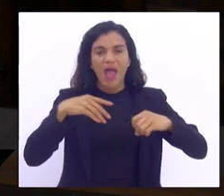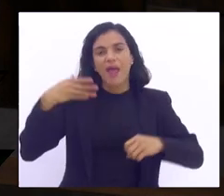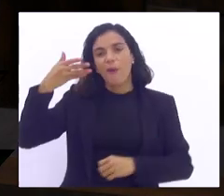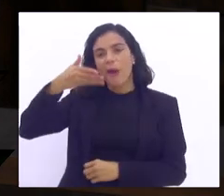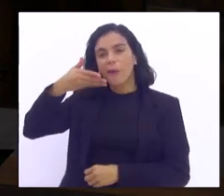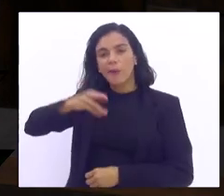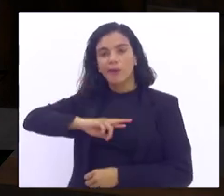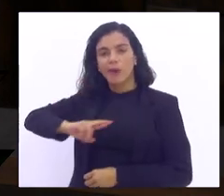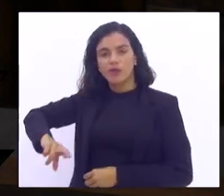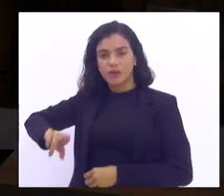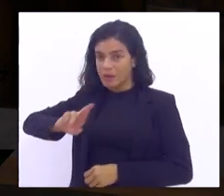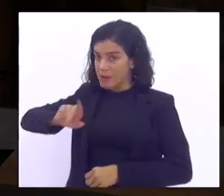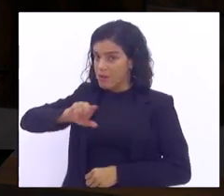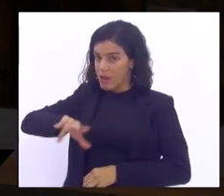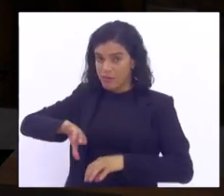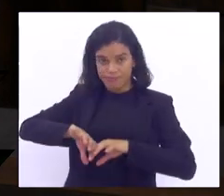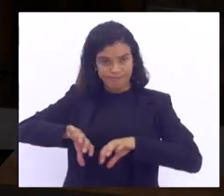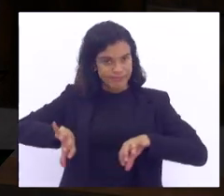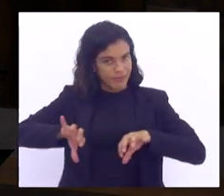é.